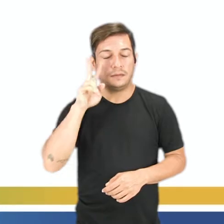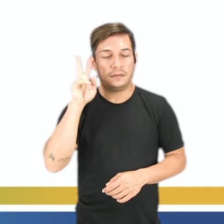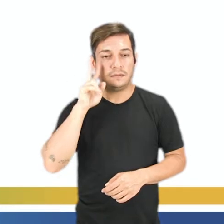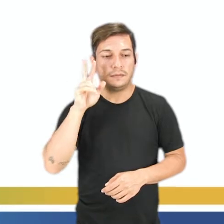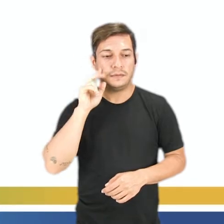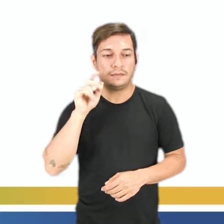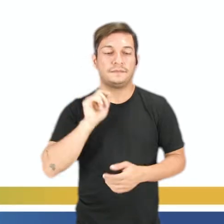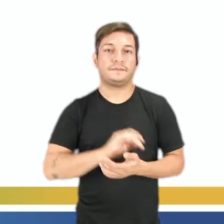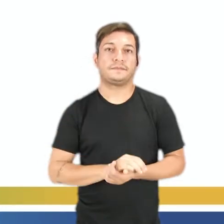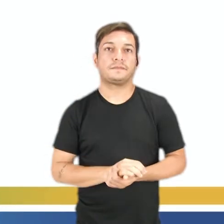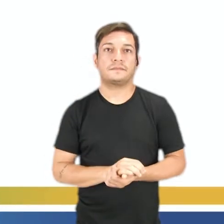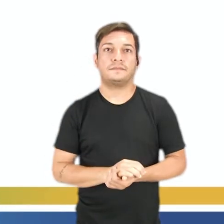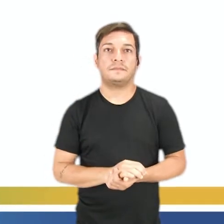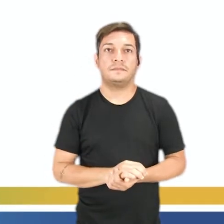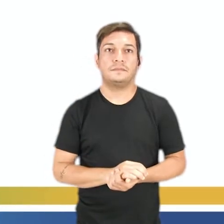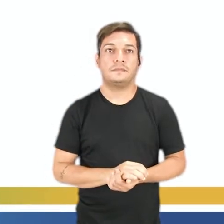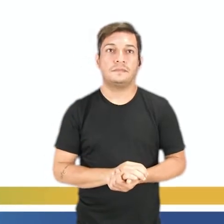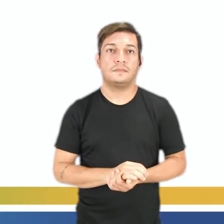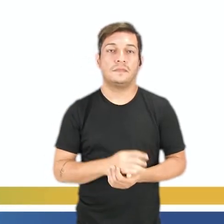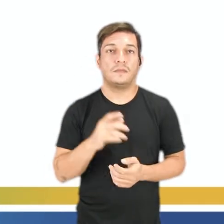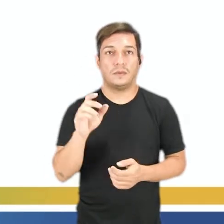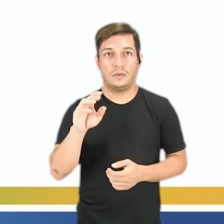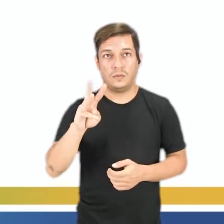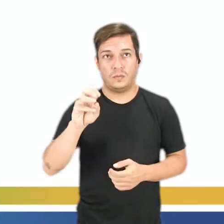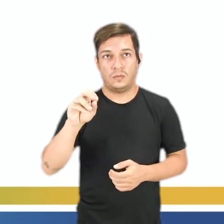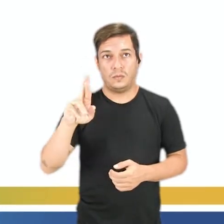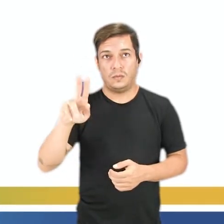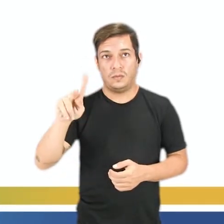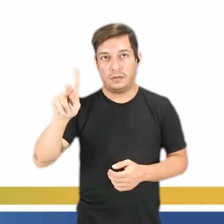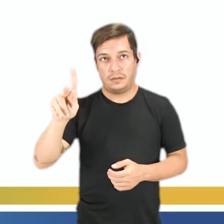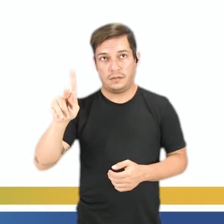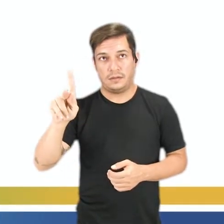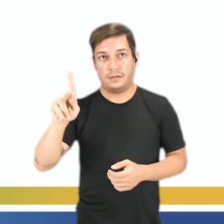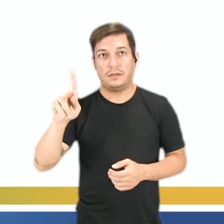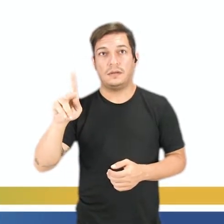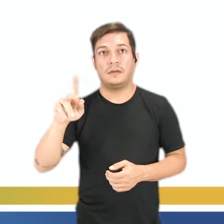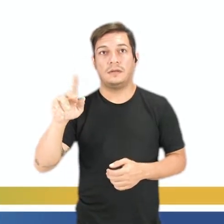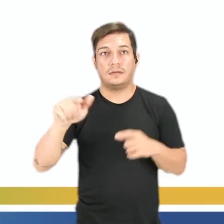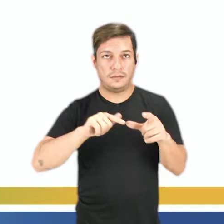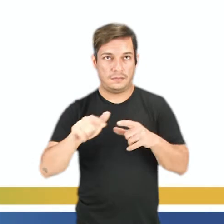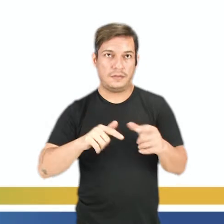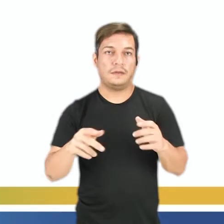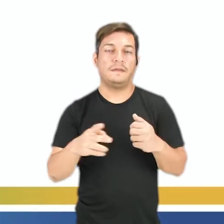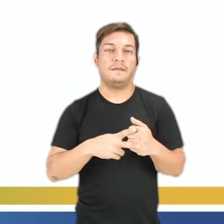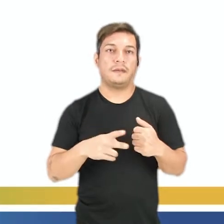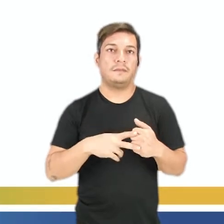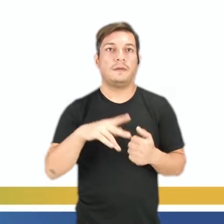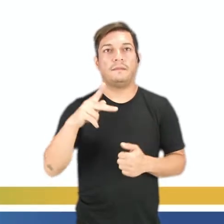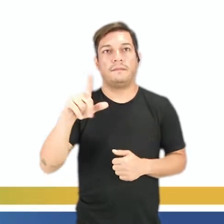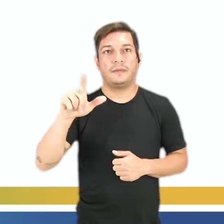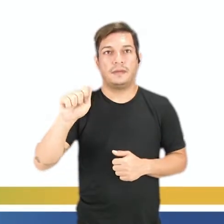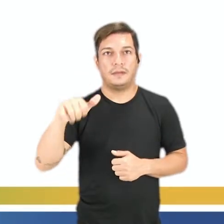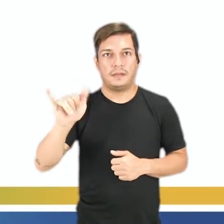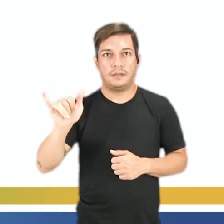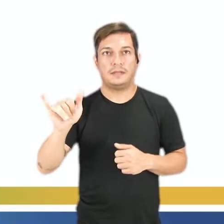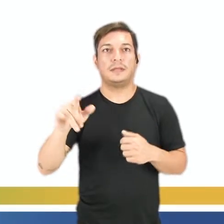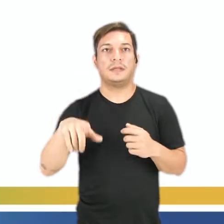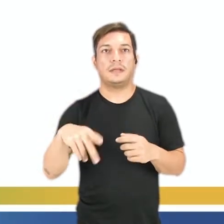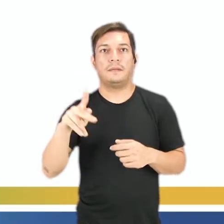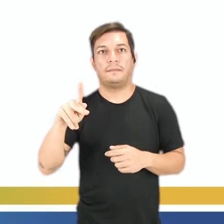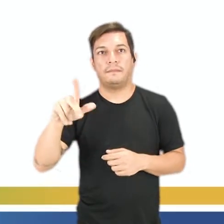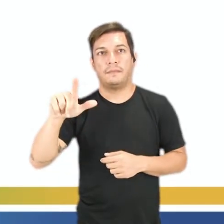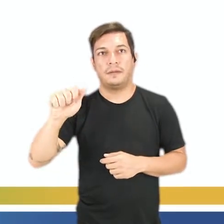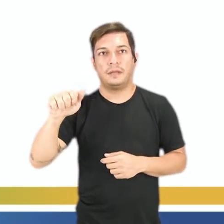viu. Work, lembra? Verbo trabalhar, worked. Play, played. Olha aí, lembra que eu falei do verbo terminado em Y